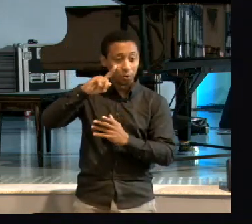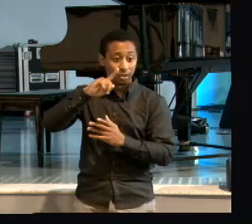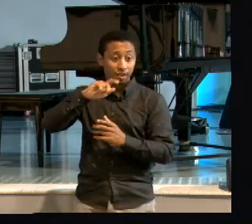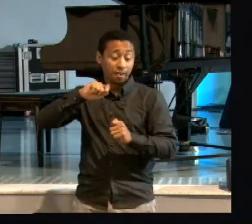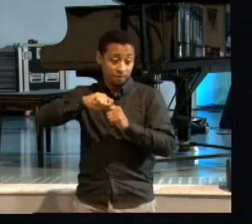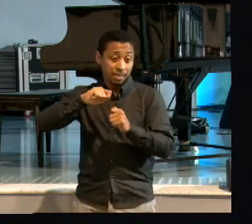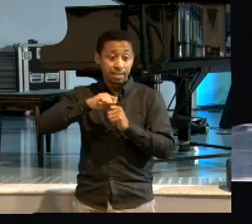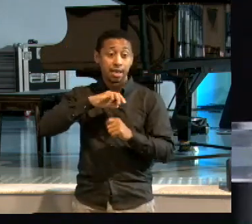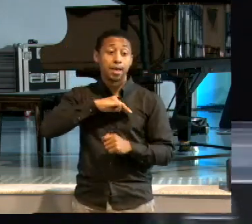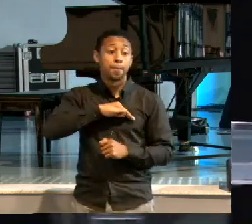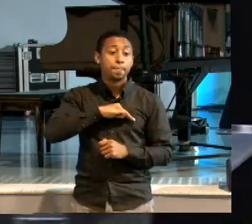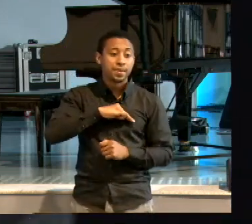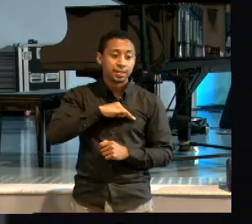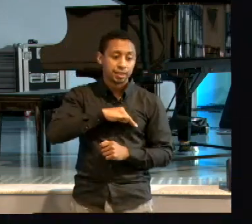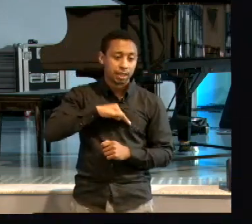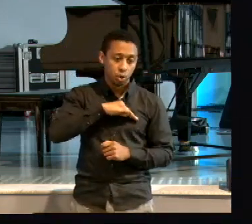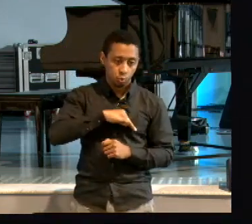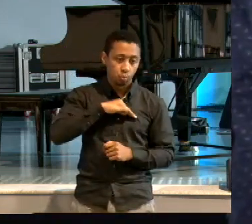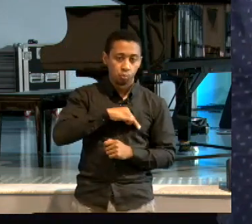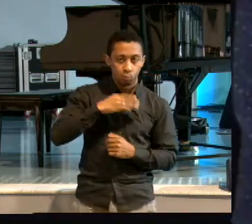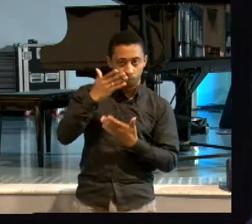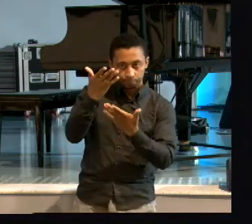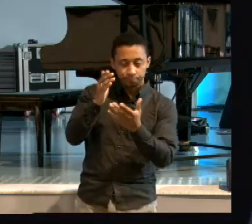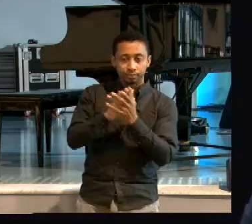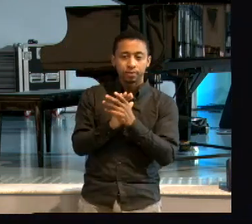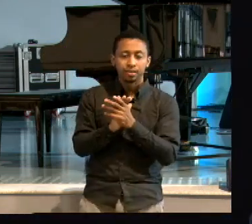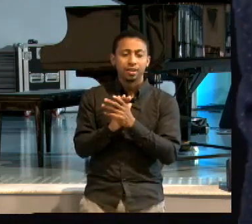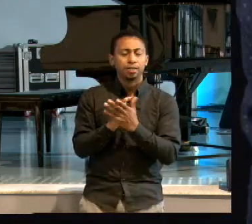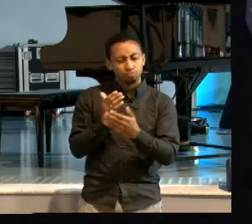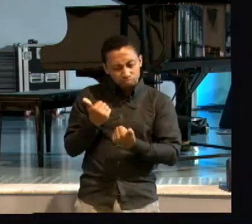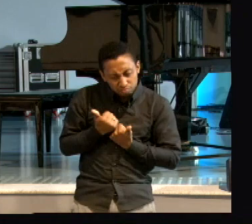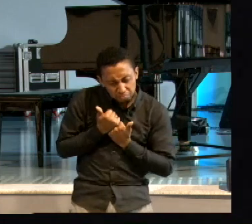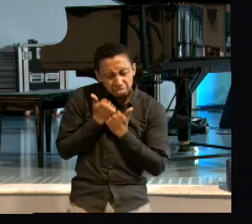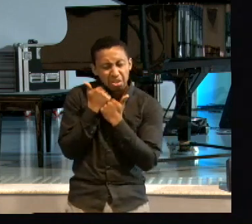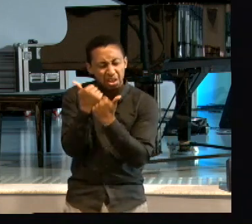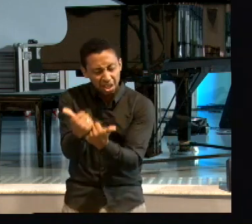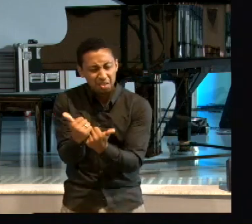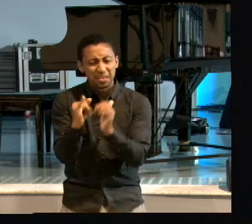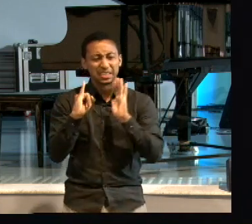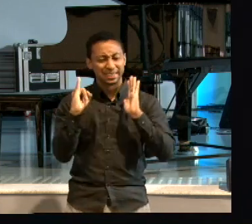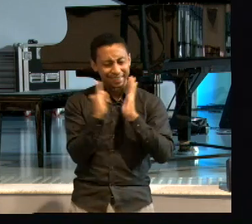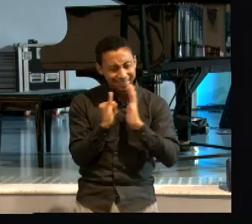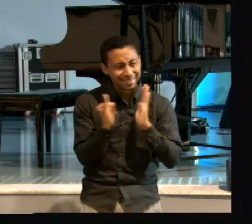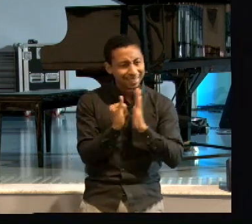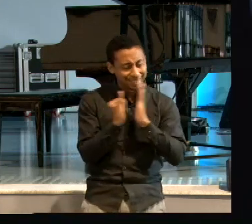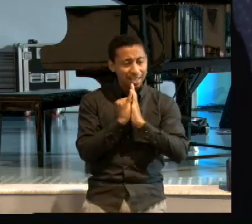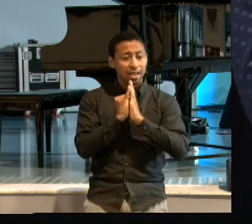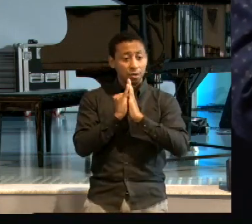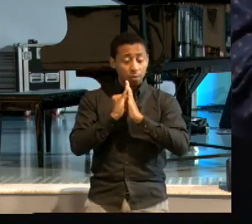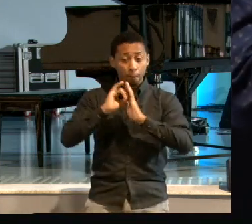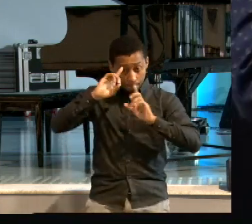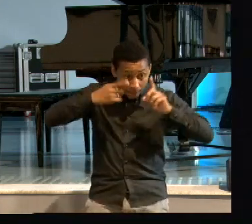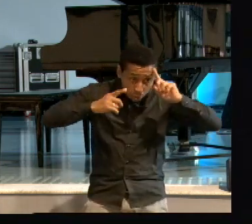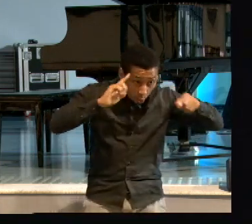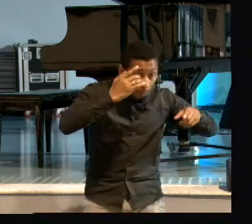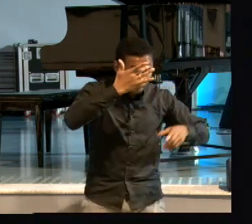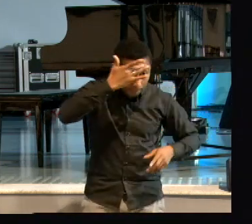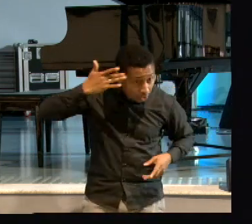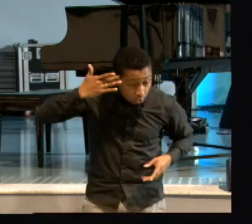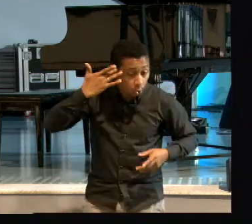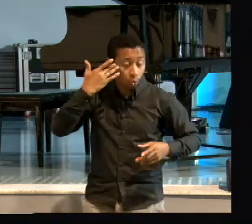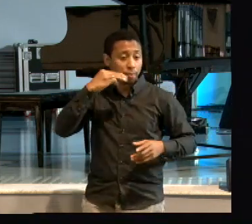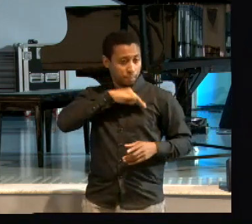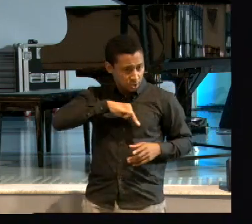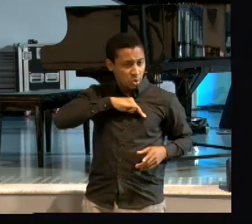tempo. Apoiamos financeiramente, apoiamos com intercessão, apoiamos enviando missionários. Eles têm um trabalho muito forte no meio